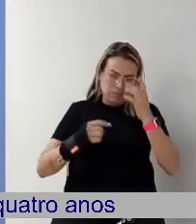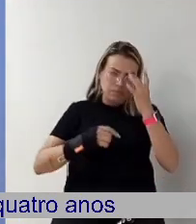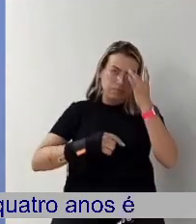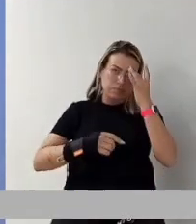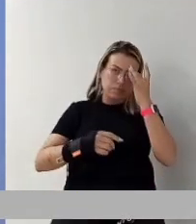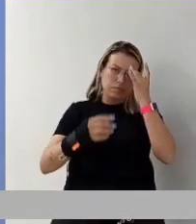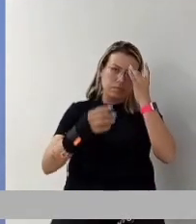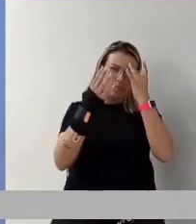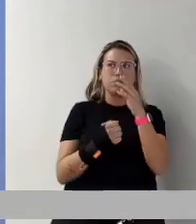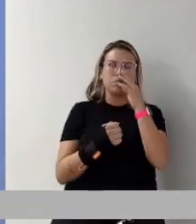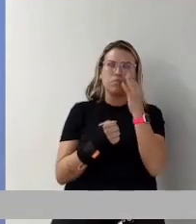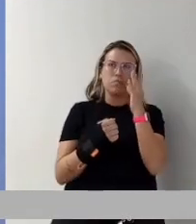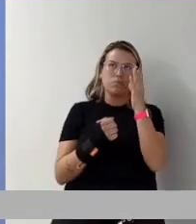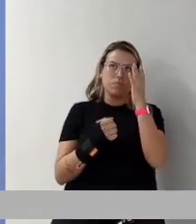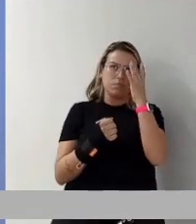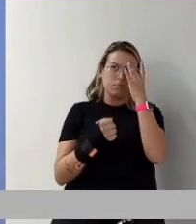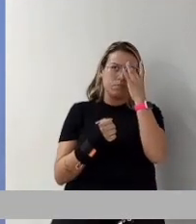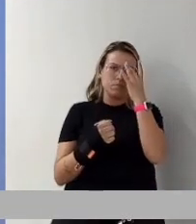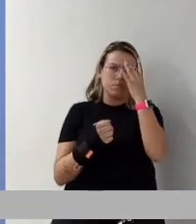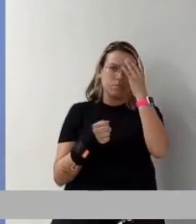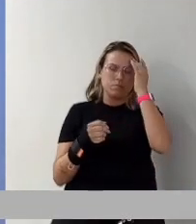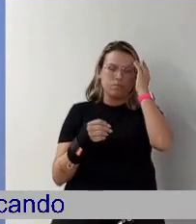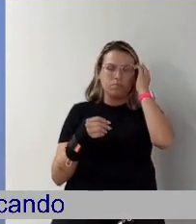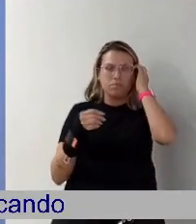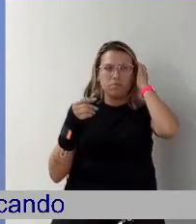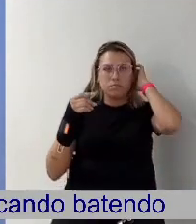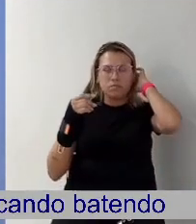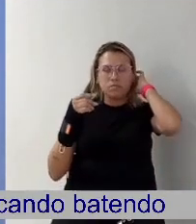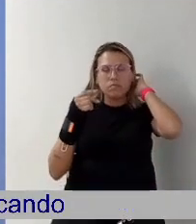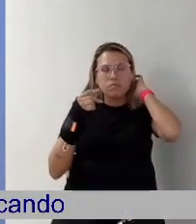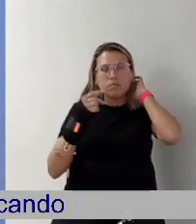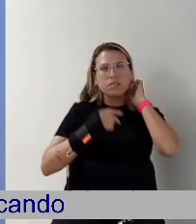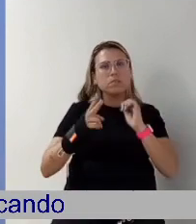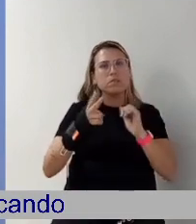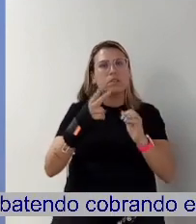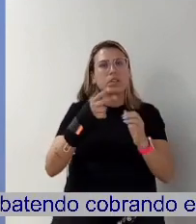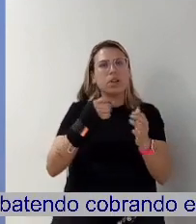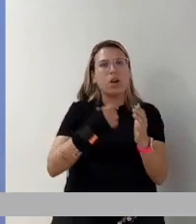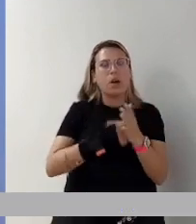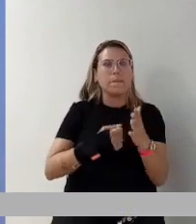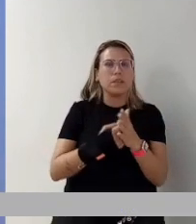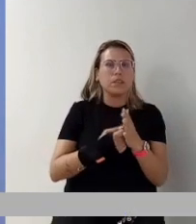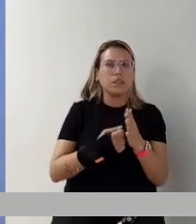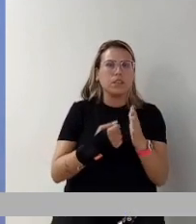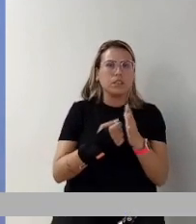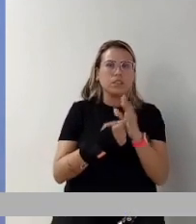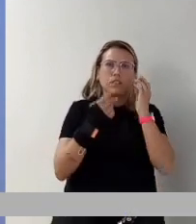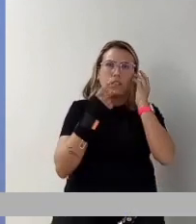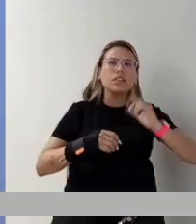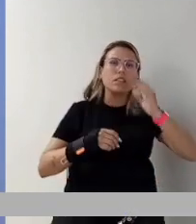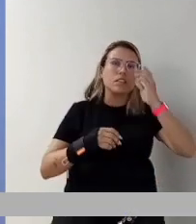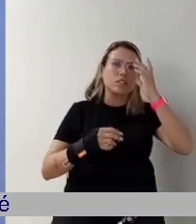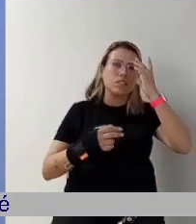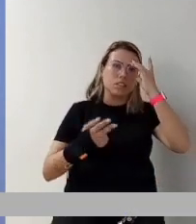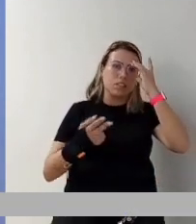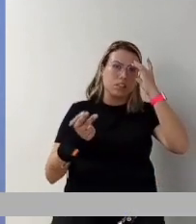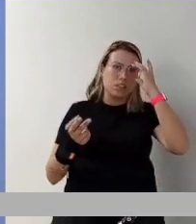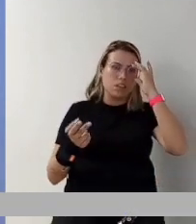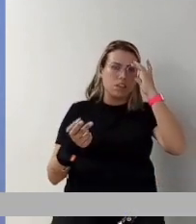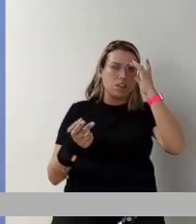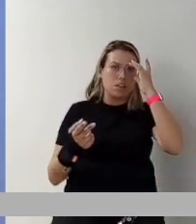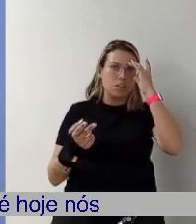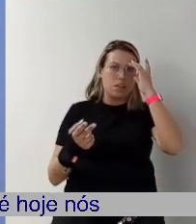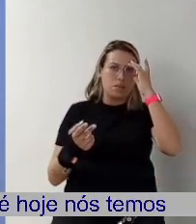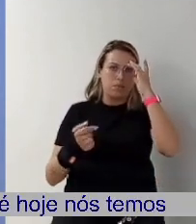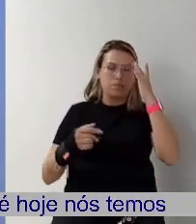realmente representando o povo cutucando batendo cobrando e hoje estamos sendo cobrados foi invertido né E hoje nós